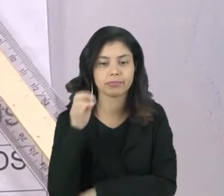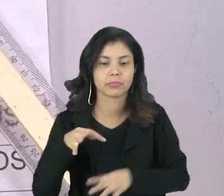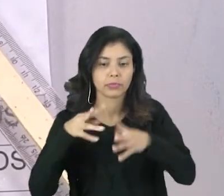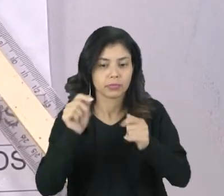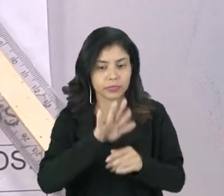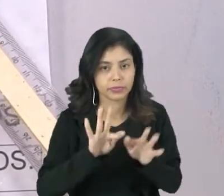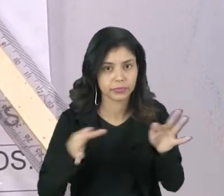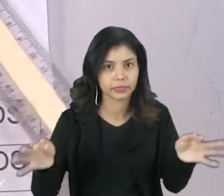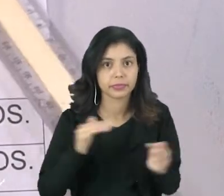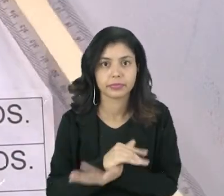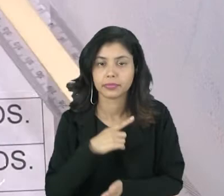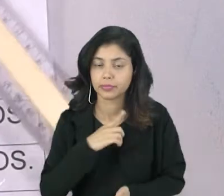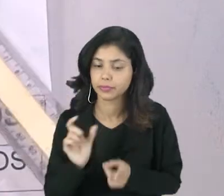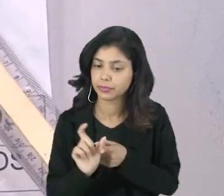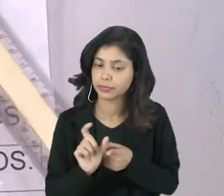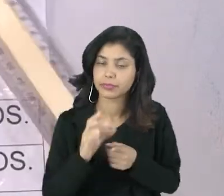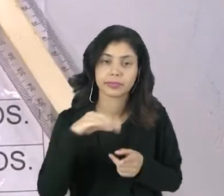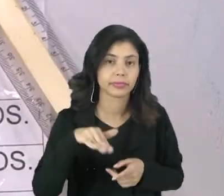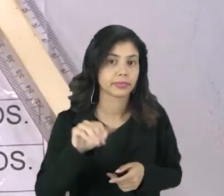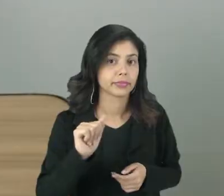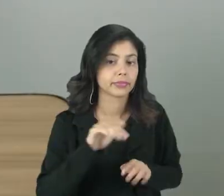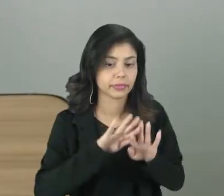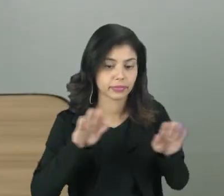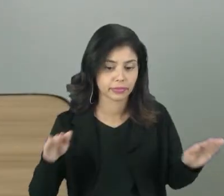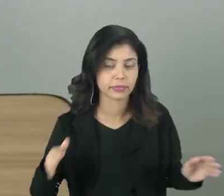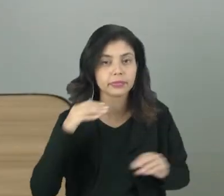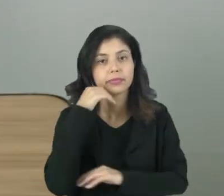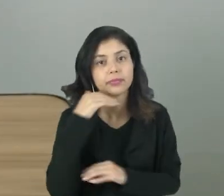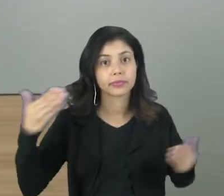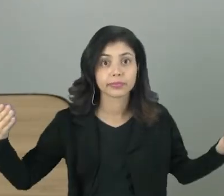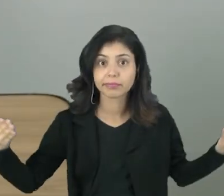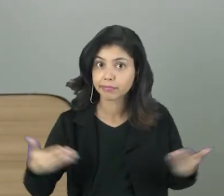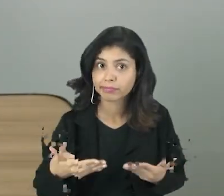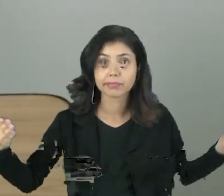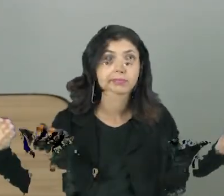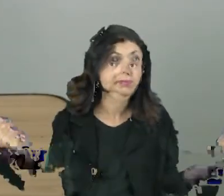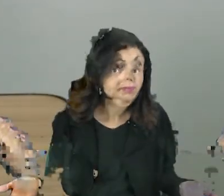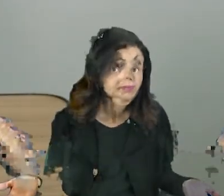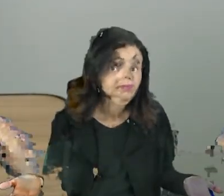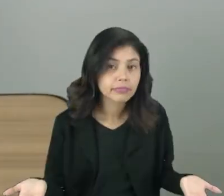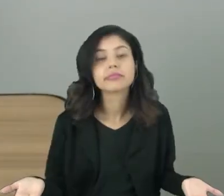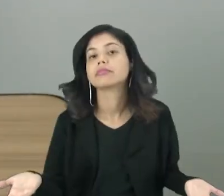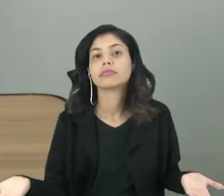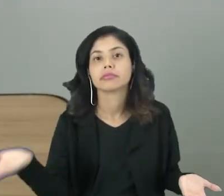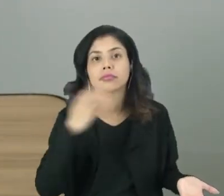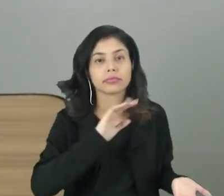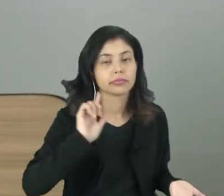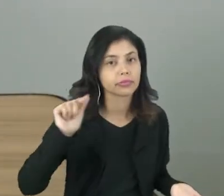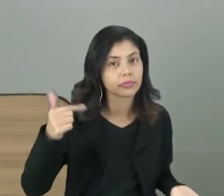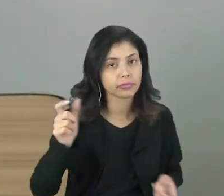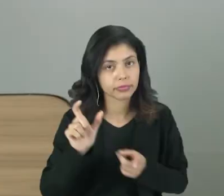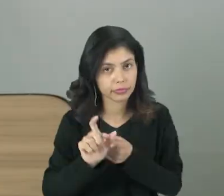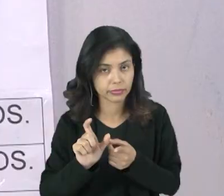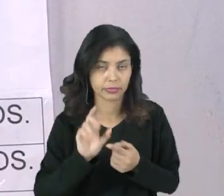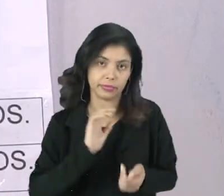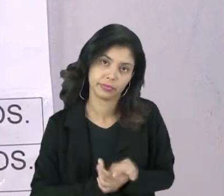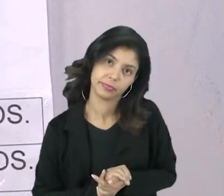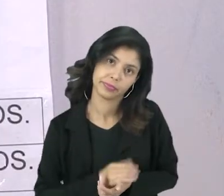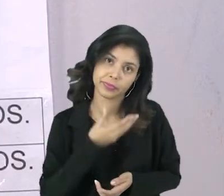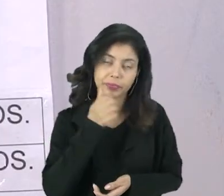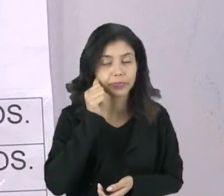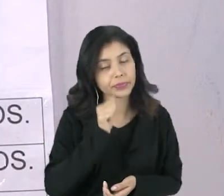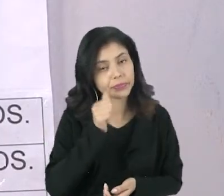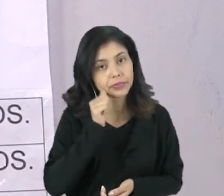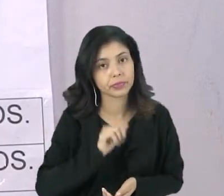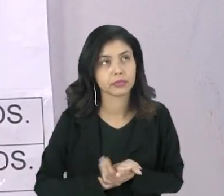mas todas as frases tem a palavra Cama Olha aqui e agora então vamos ver a próxima palavra a